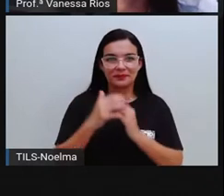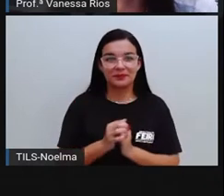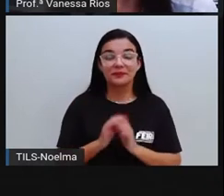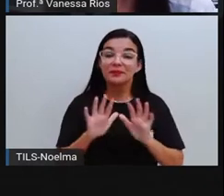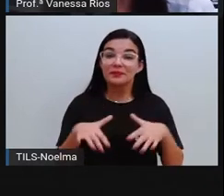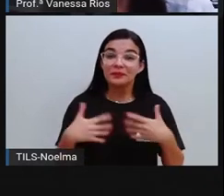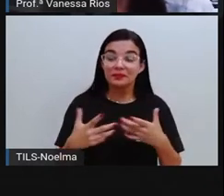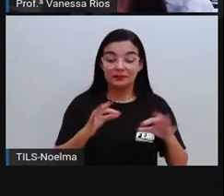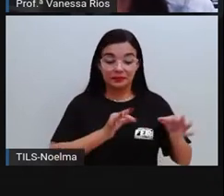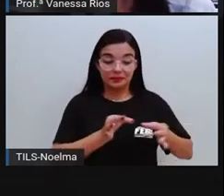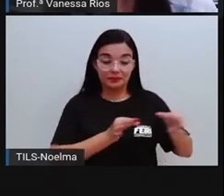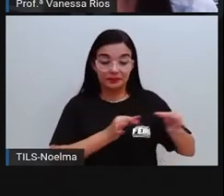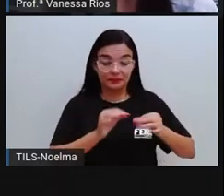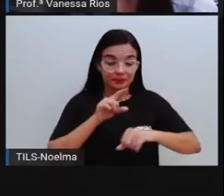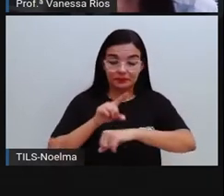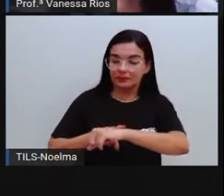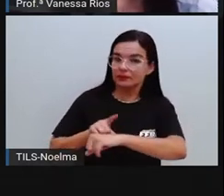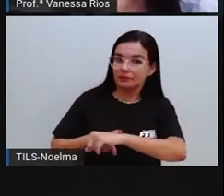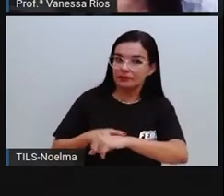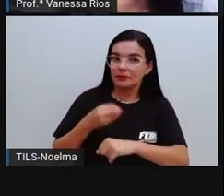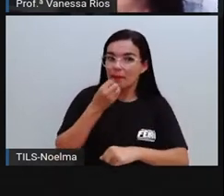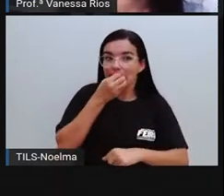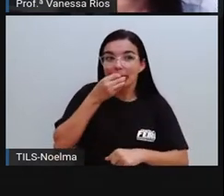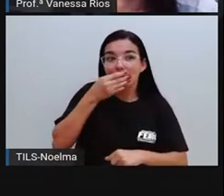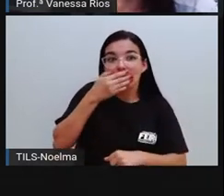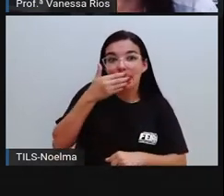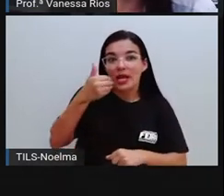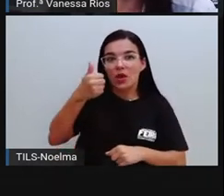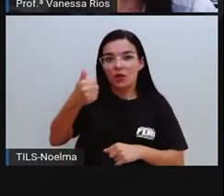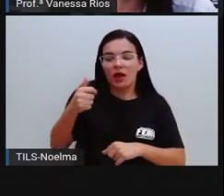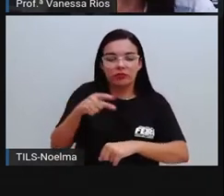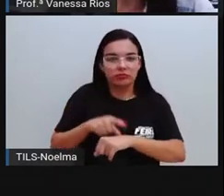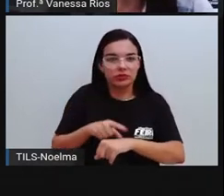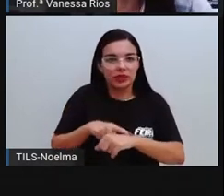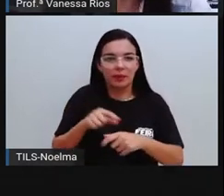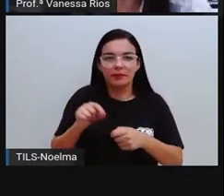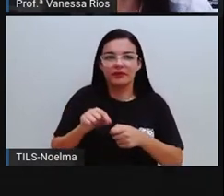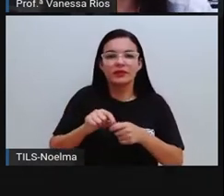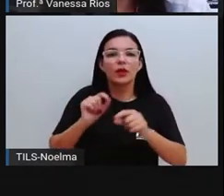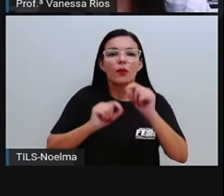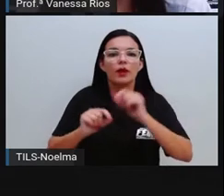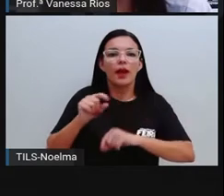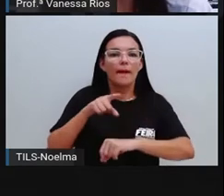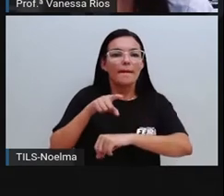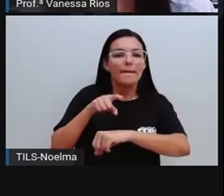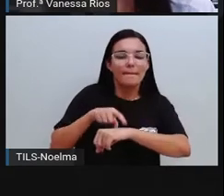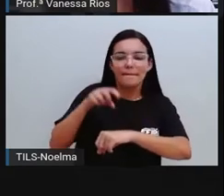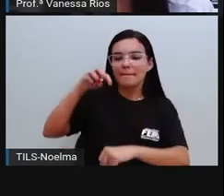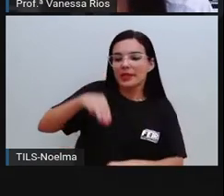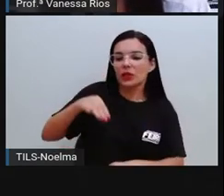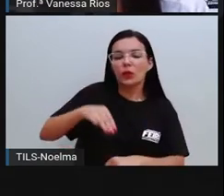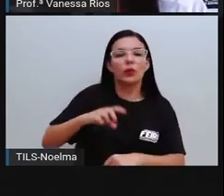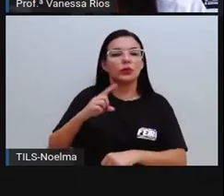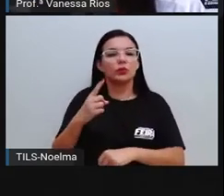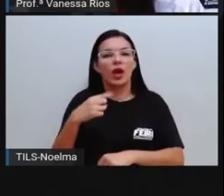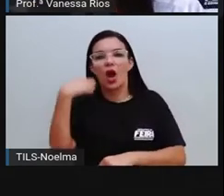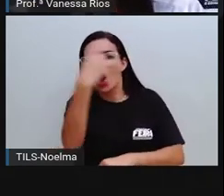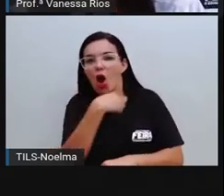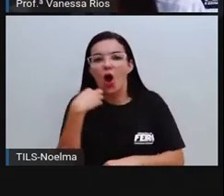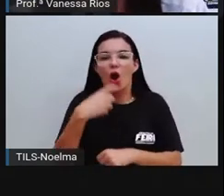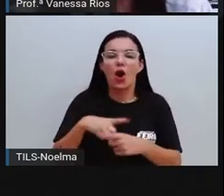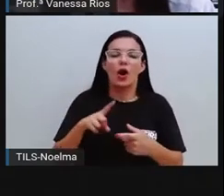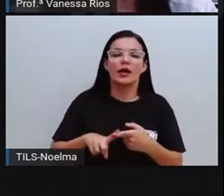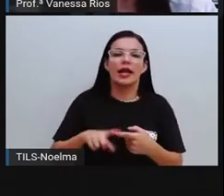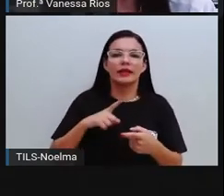para organizar esse tempo, para otimizar esse tempo e fazer com que os minutos e com que as horas sejam aí